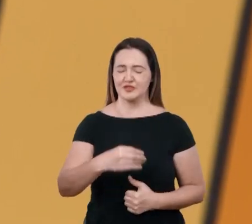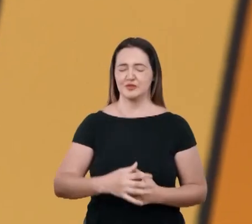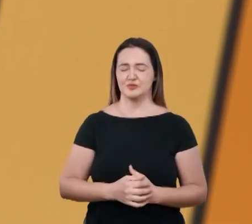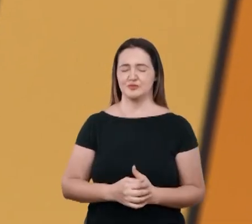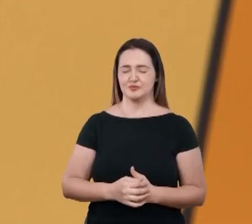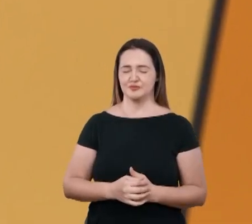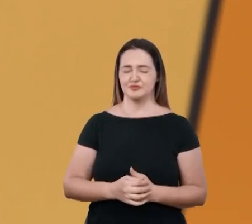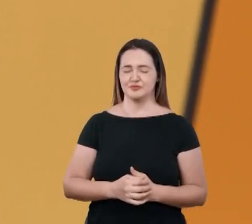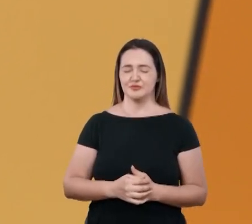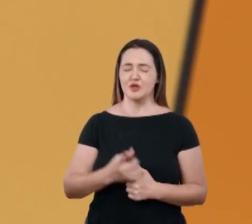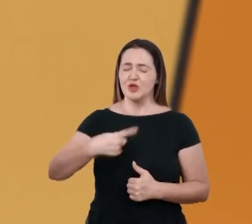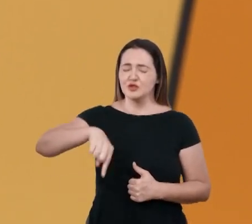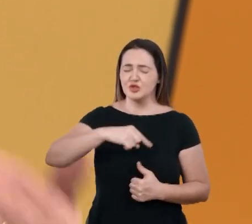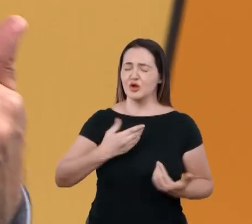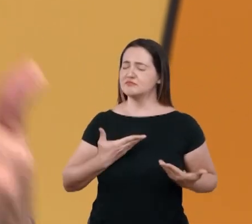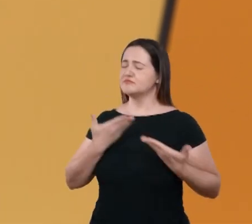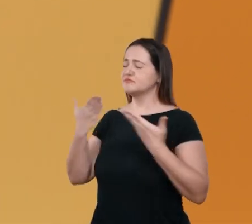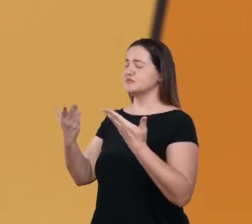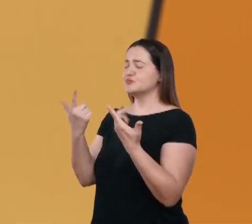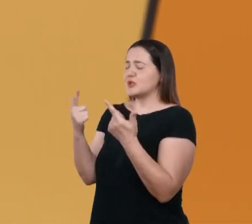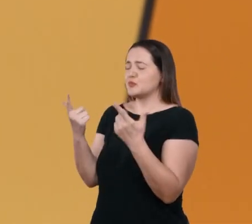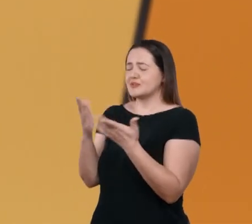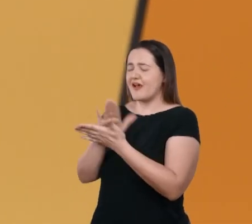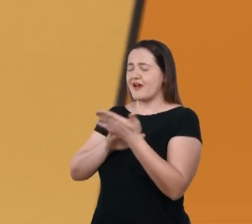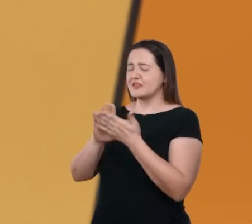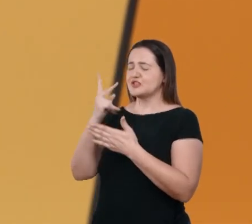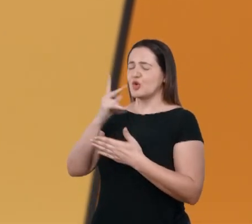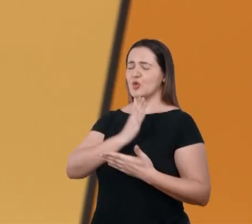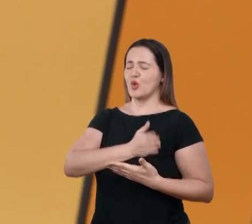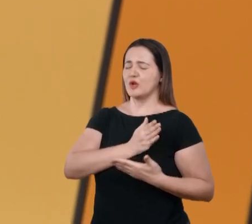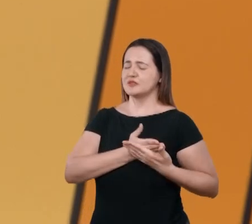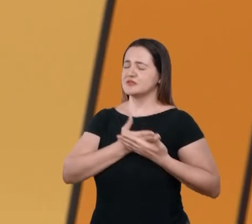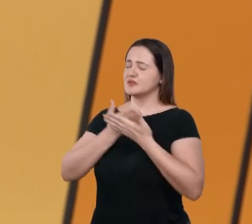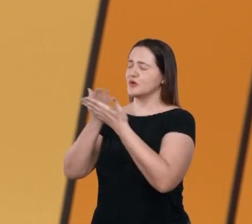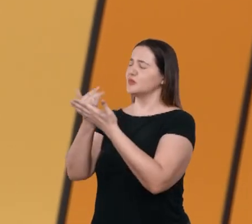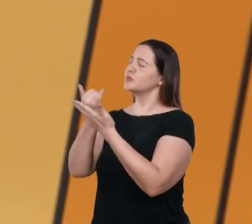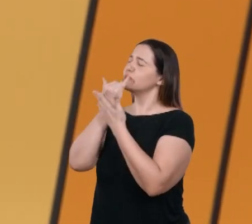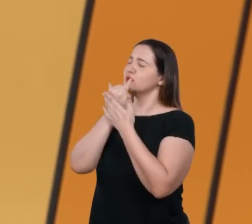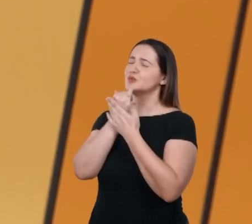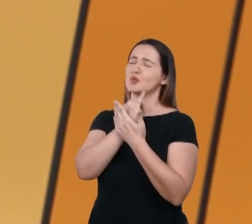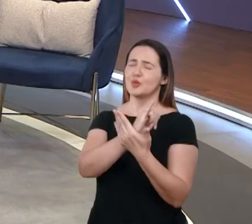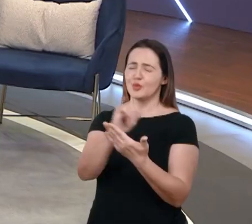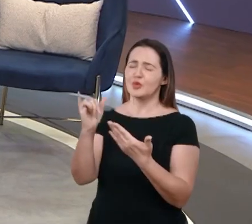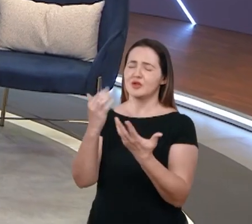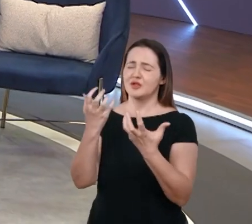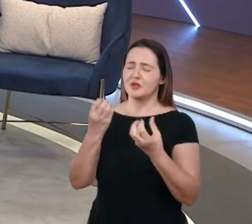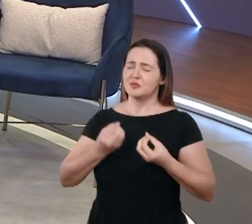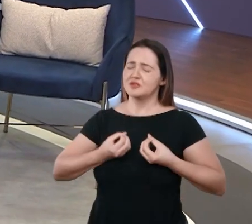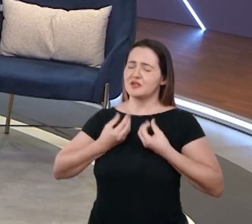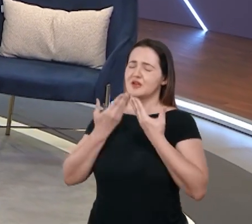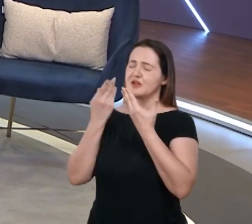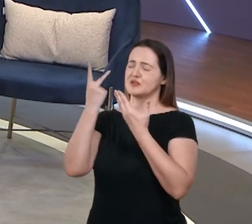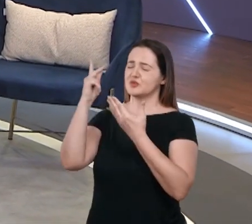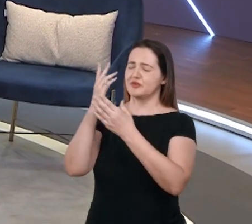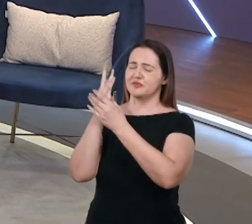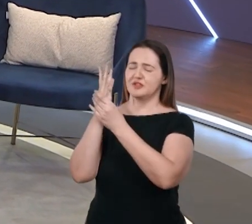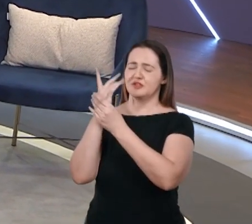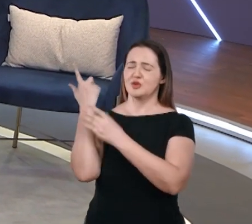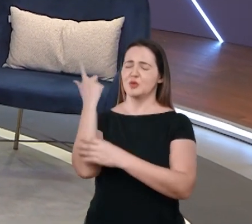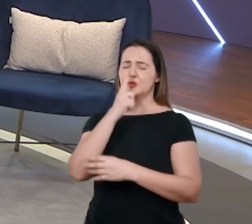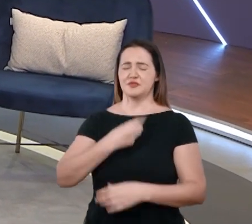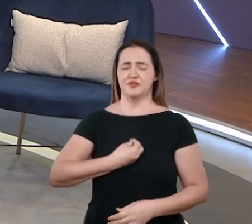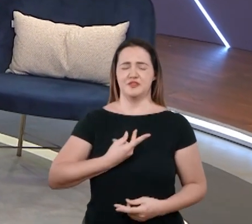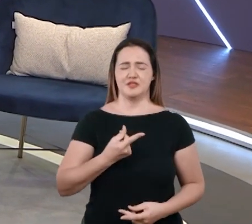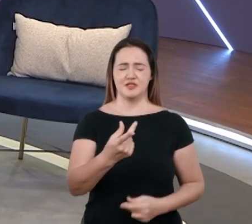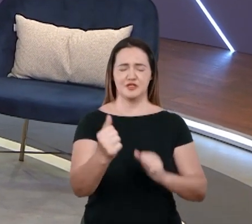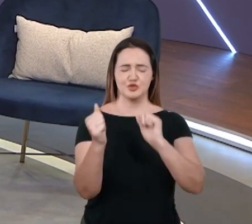filhos. Não trazemos nada senão esse coração pecador, mas queremos nos entregar a Cristo Jesus para termos a vida eterna e a